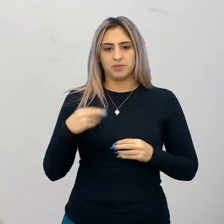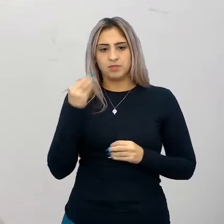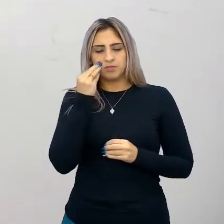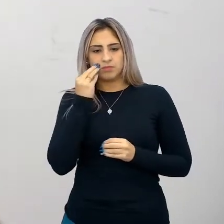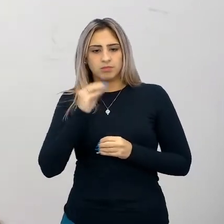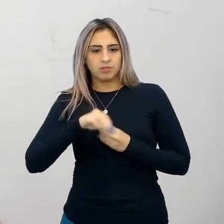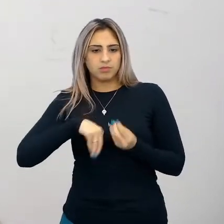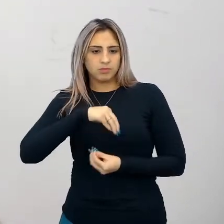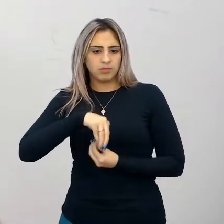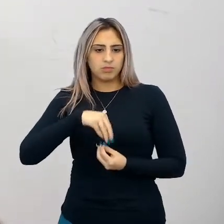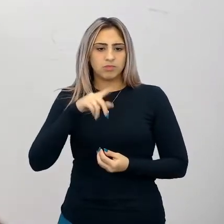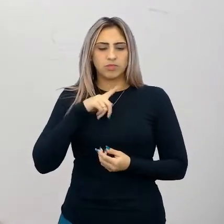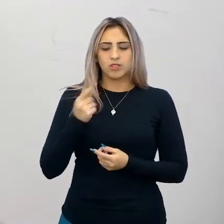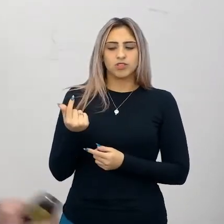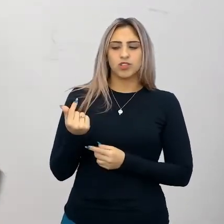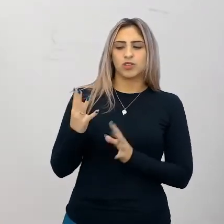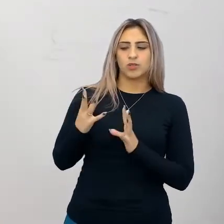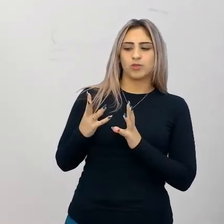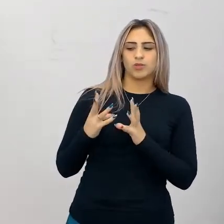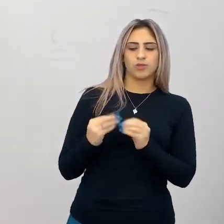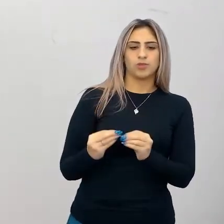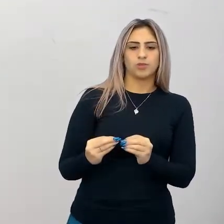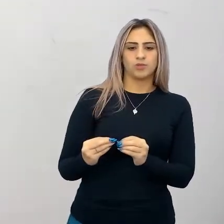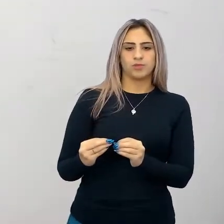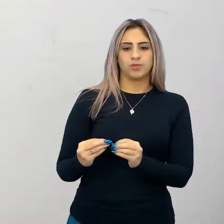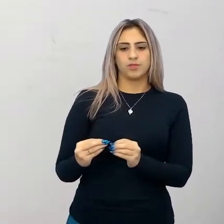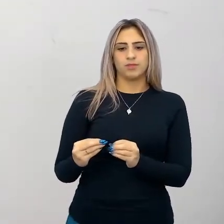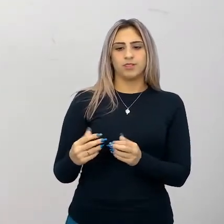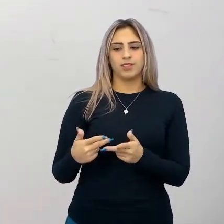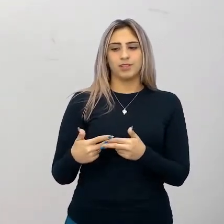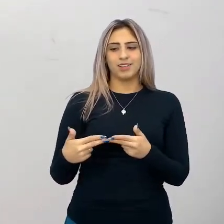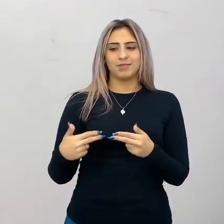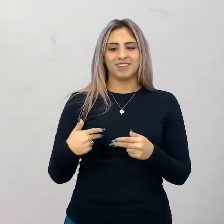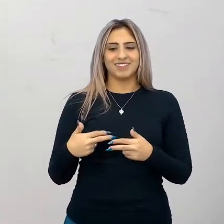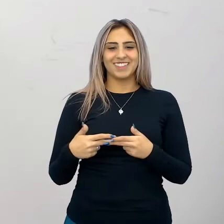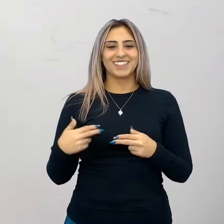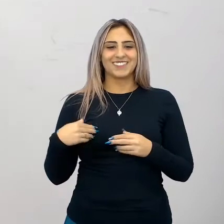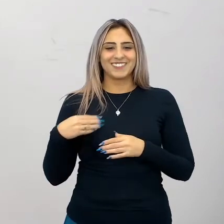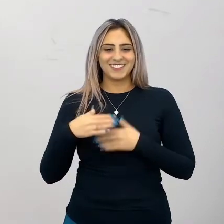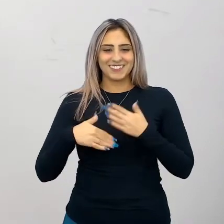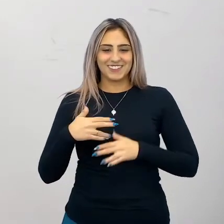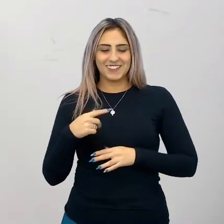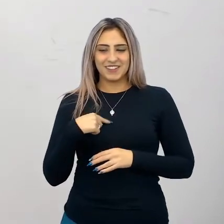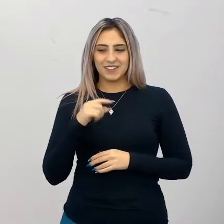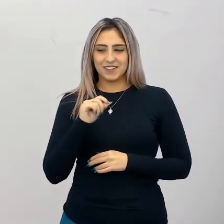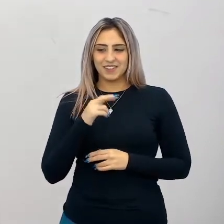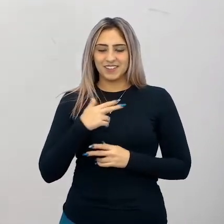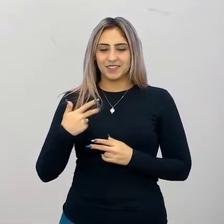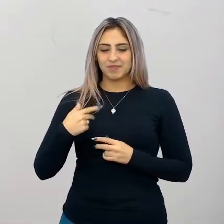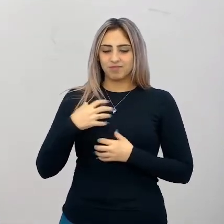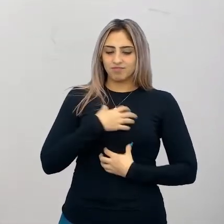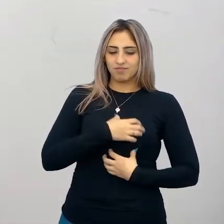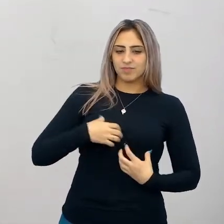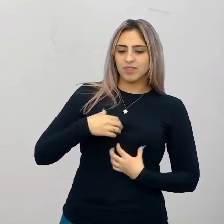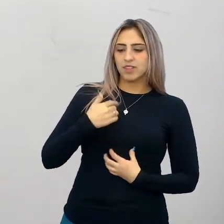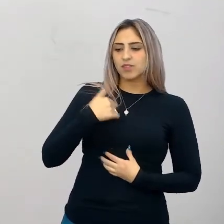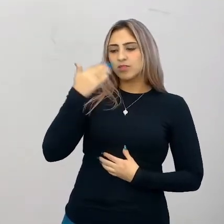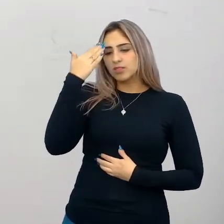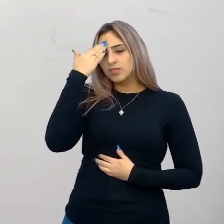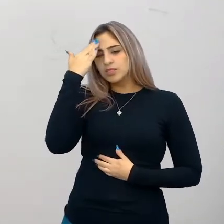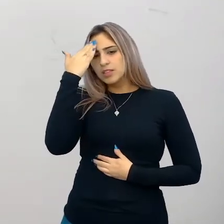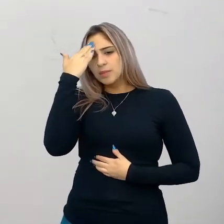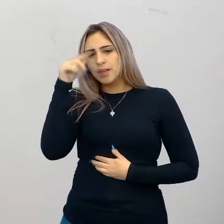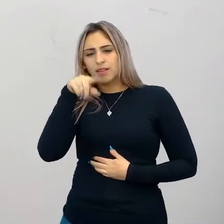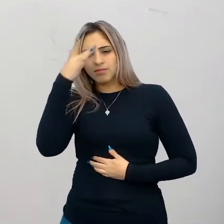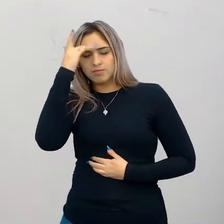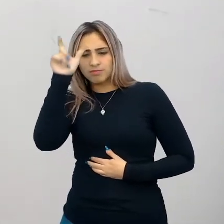assim, eu não tenho esse dinheiro todo, mas eu vou colocar, como todo dia no meu restaurante. Aí eu vou, um dia, eu vou saber menos coisa do que